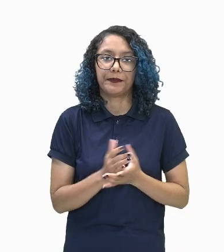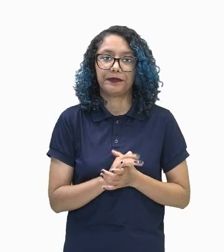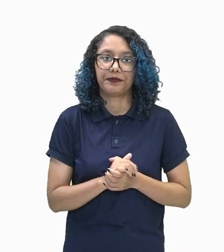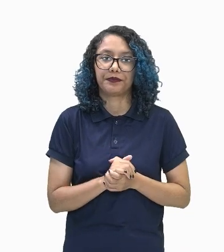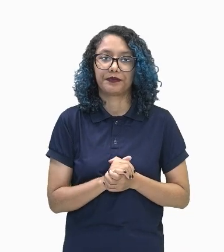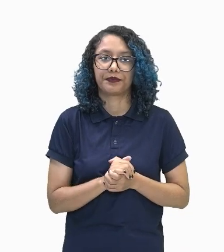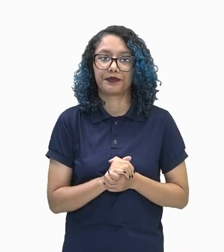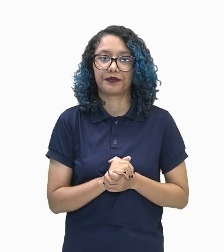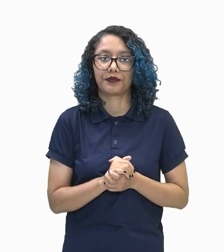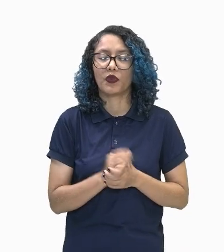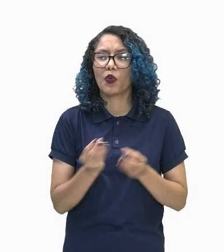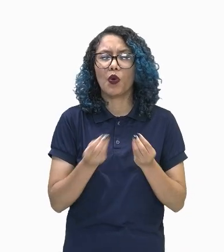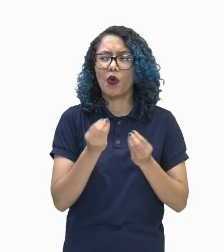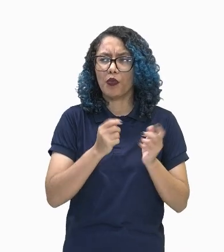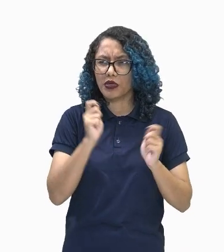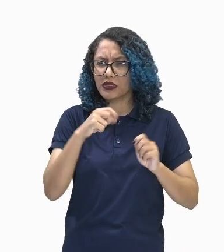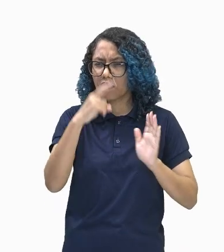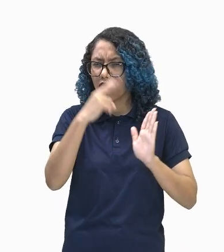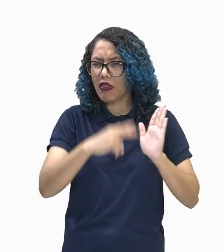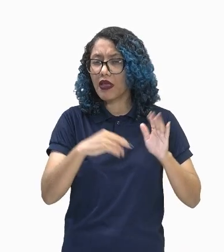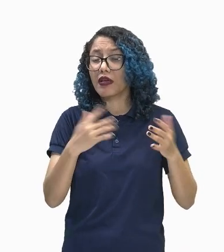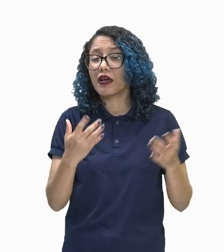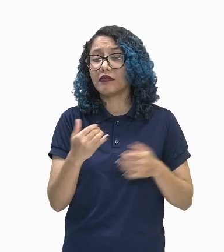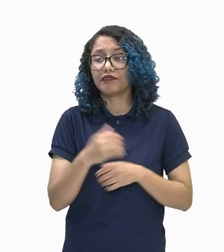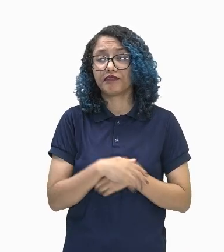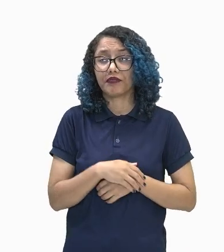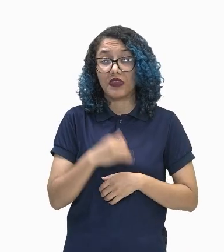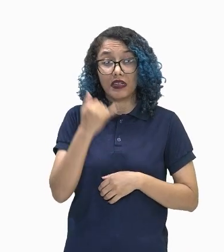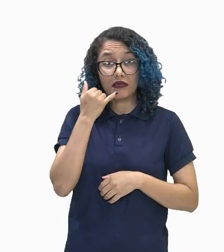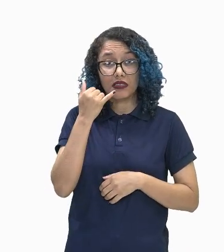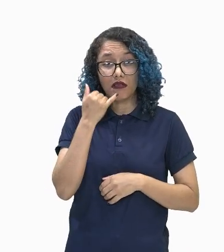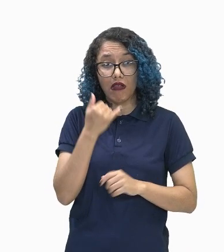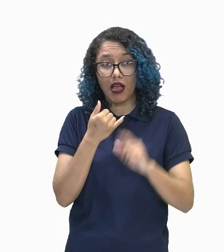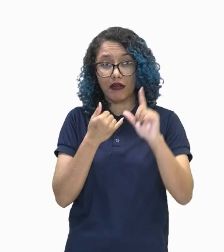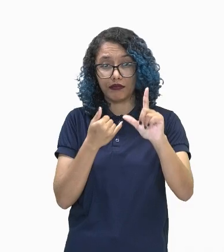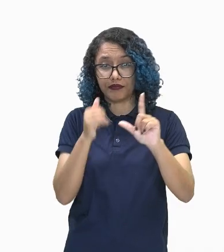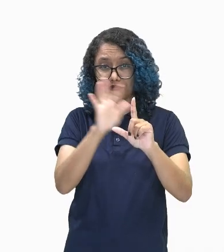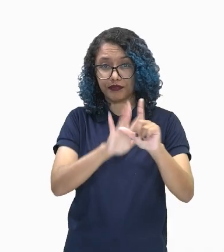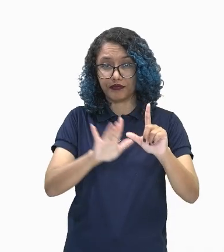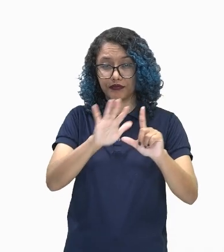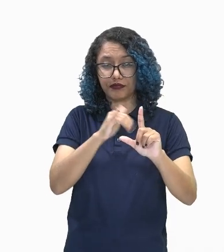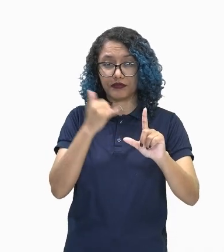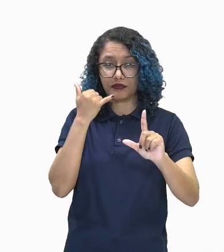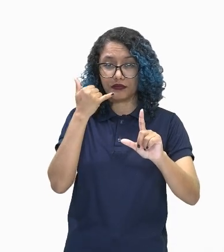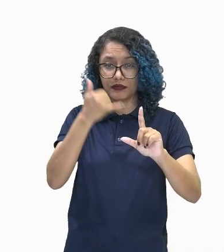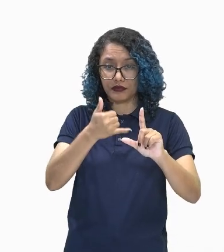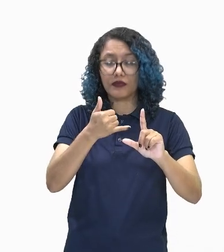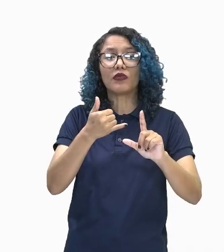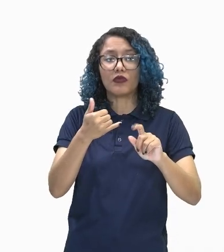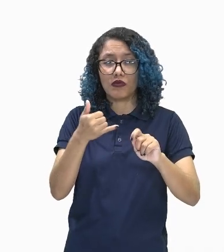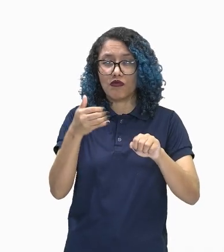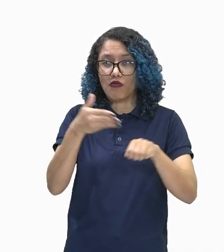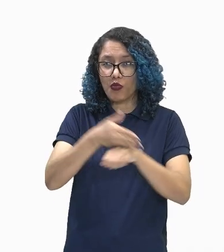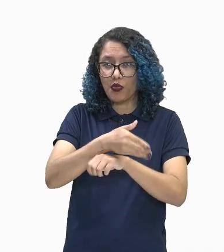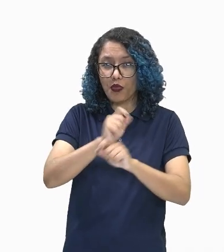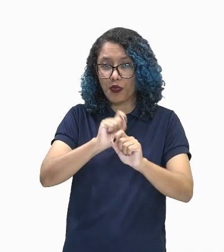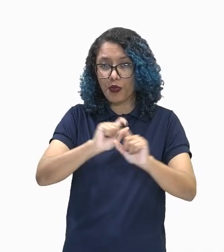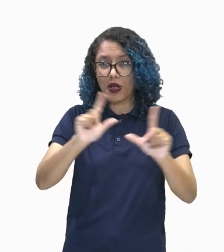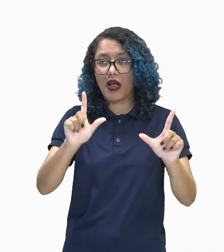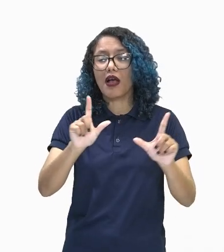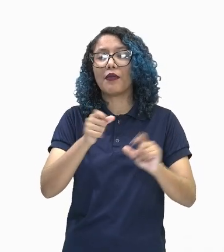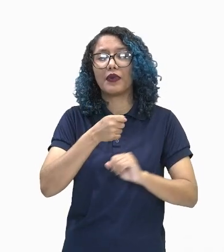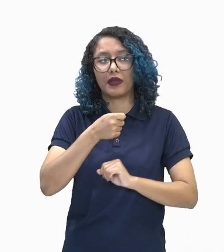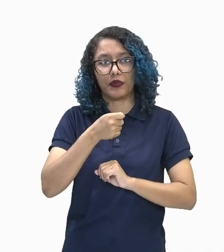abrir sua câmera, vai apontar aqui para o QR Code e você vai ter acesso a essa